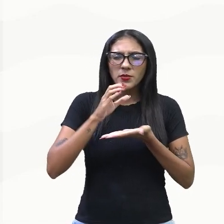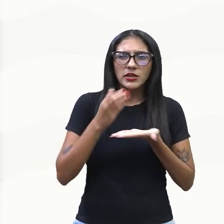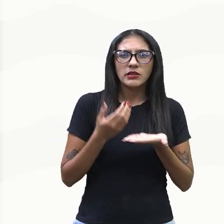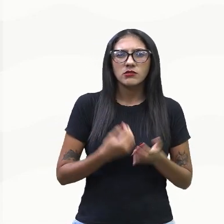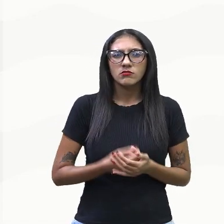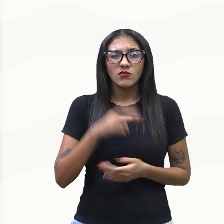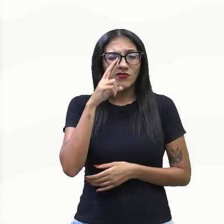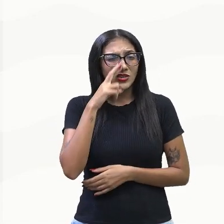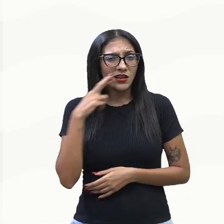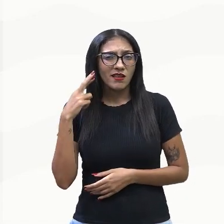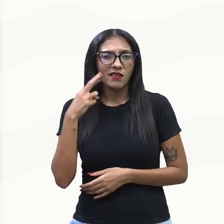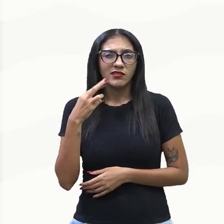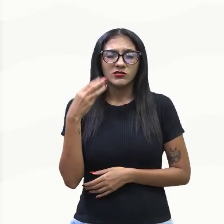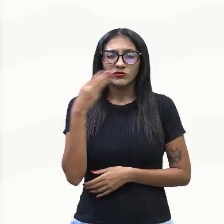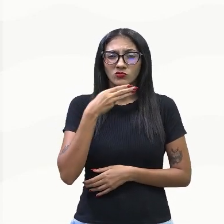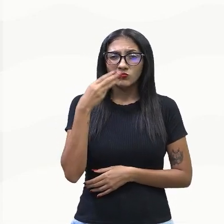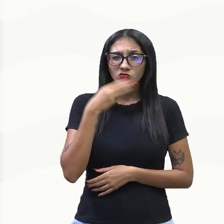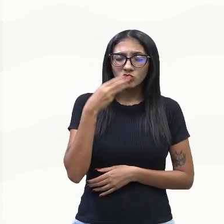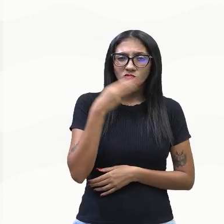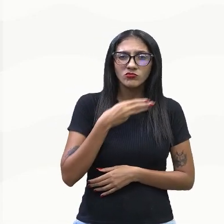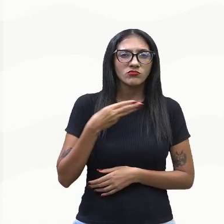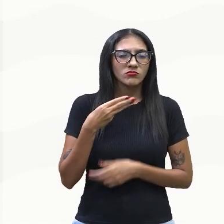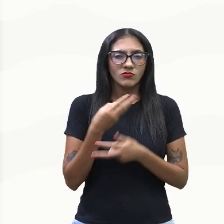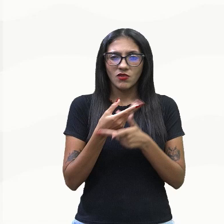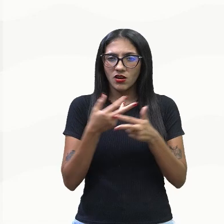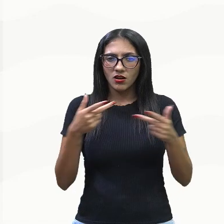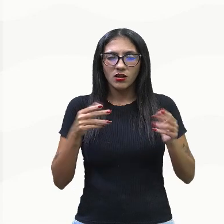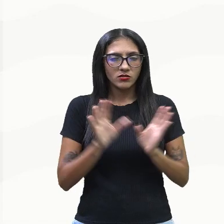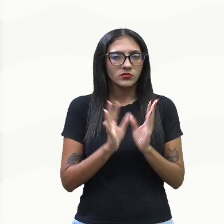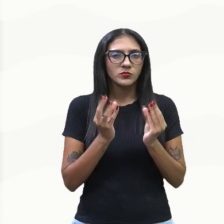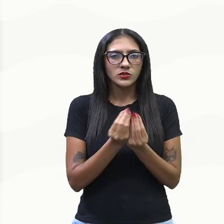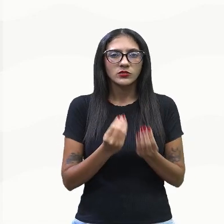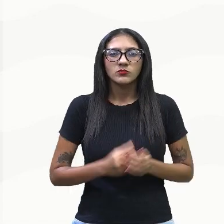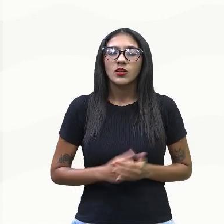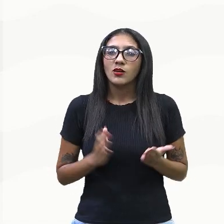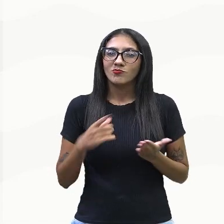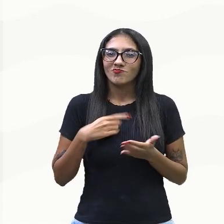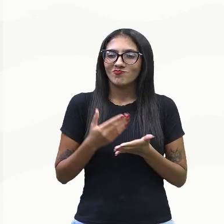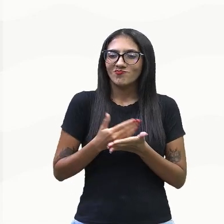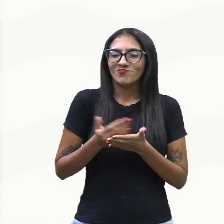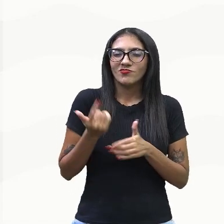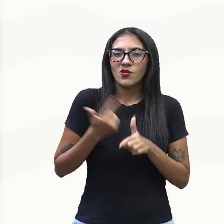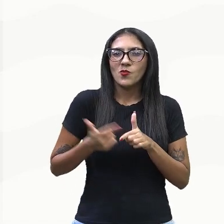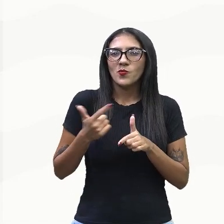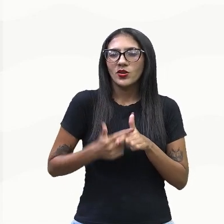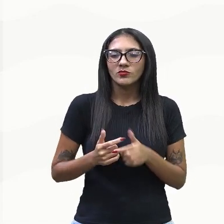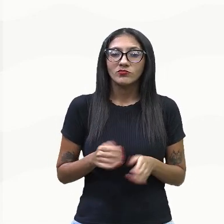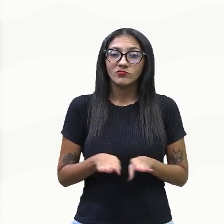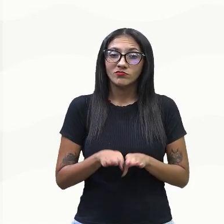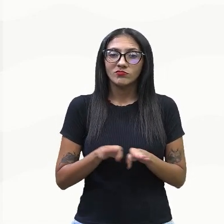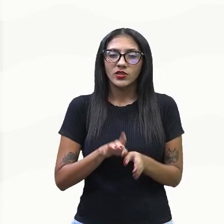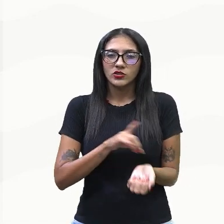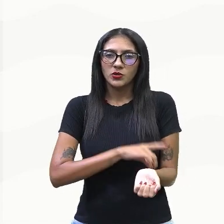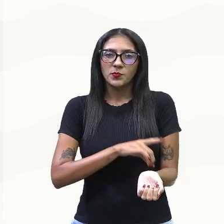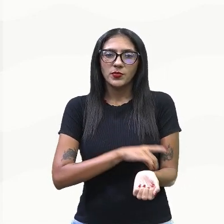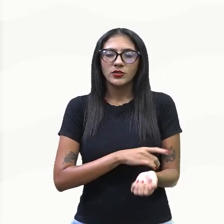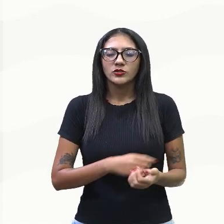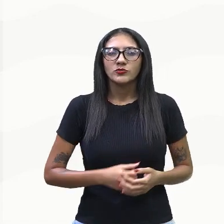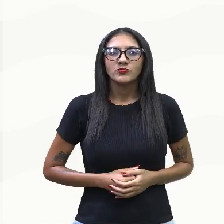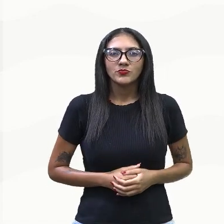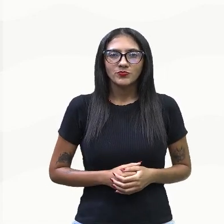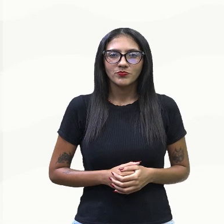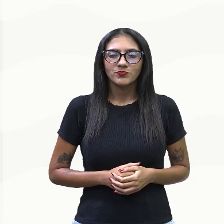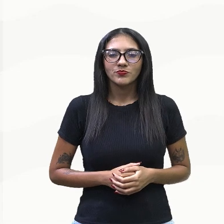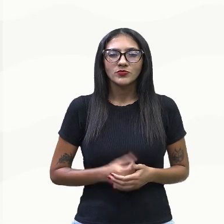carregadas de açúcares, de sódio, de tanta coisa, né? Aí já começa a dar problema. Diabetes vem por aí, ok? Estudamos